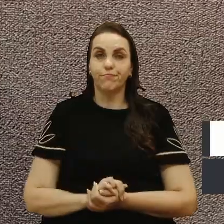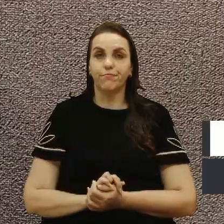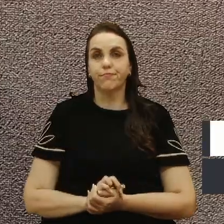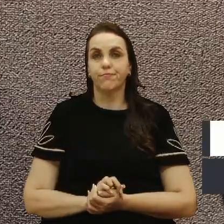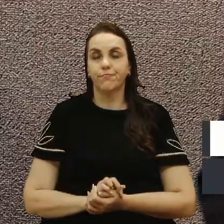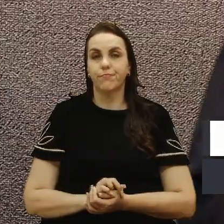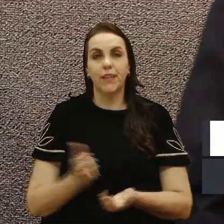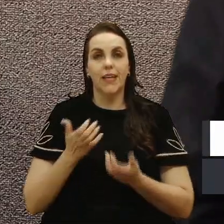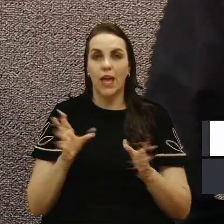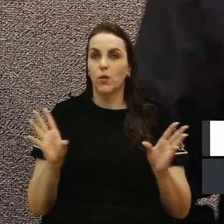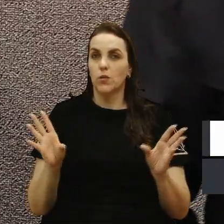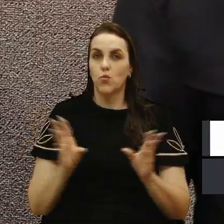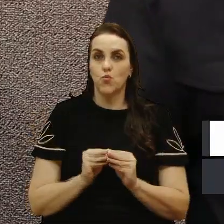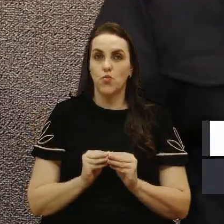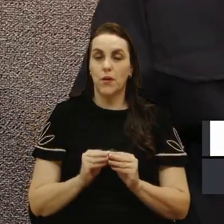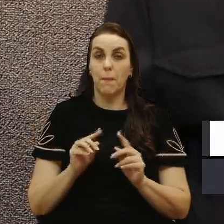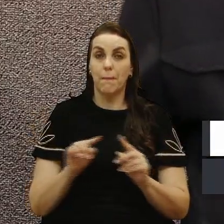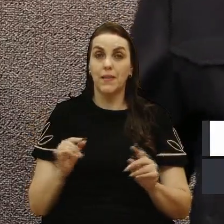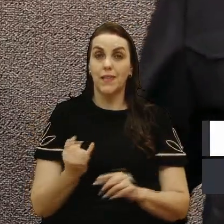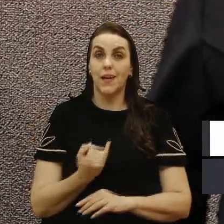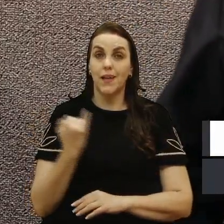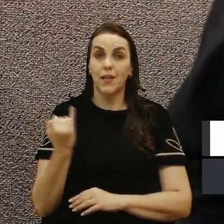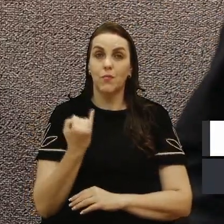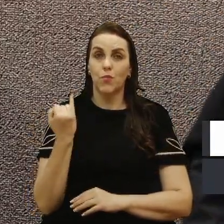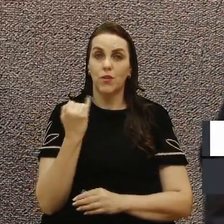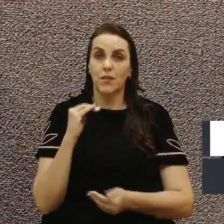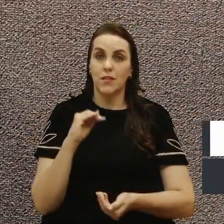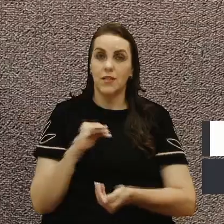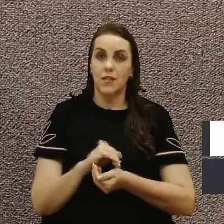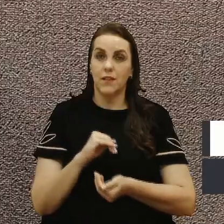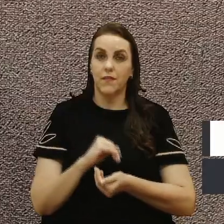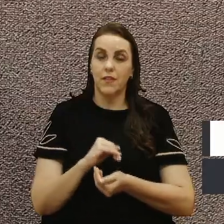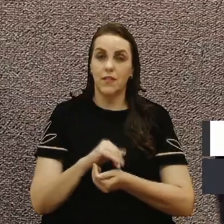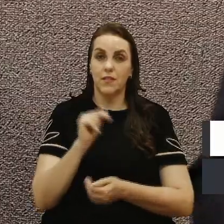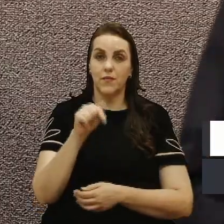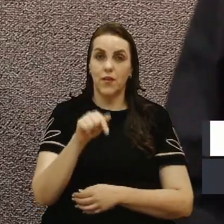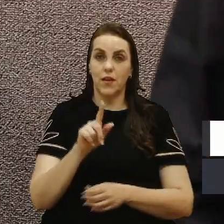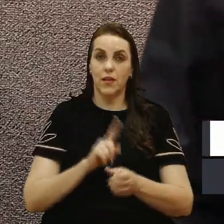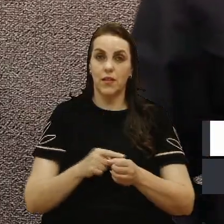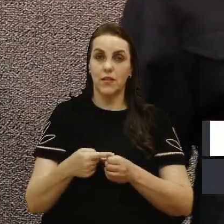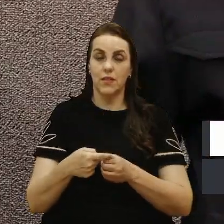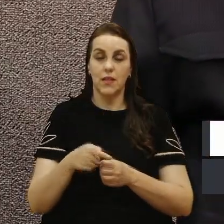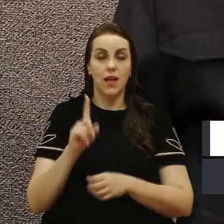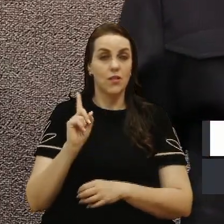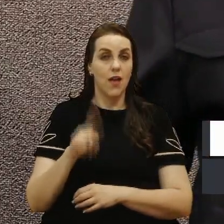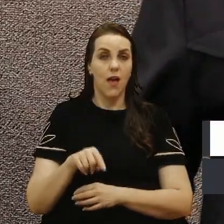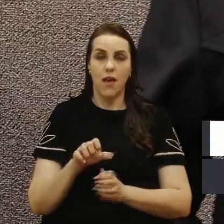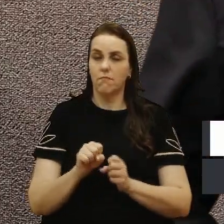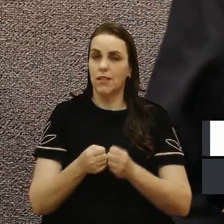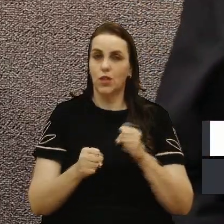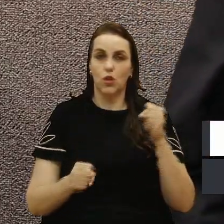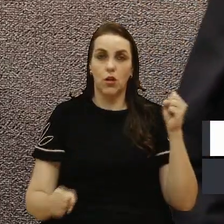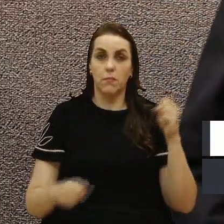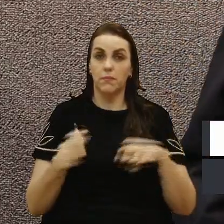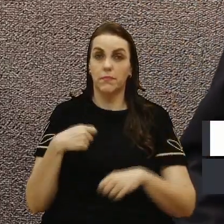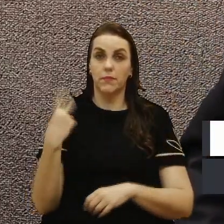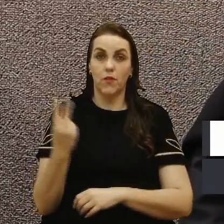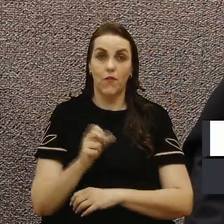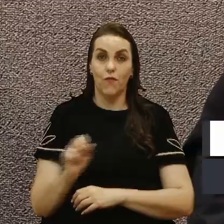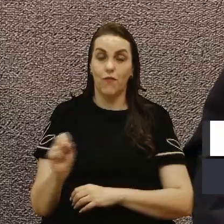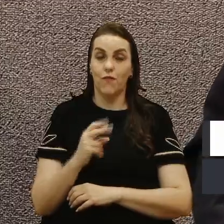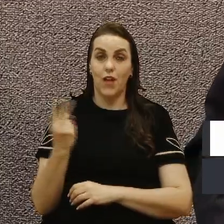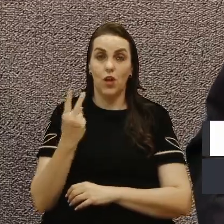quero ser breve, mas a importância da Defesa Civil para a nossa cidade é grandiosa e preciso valorizar o